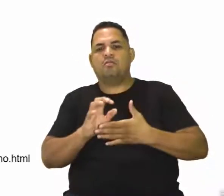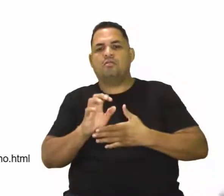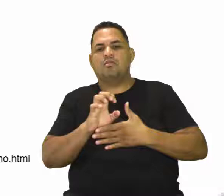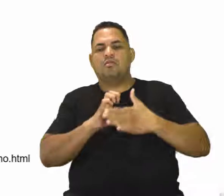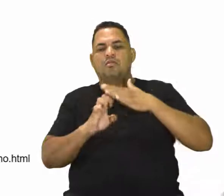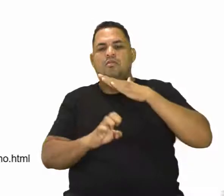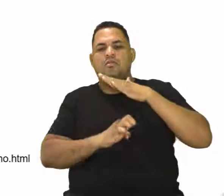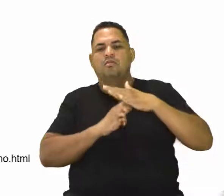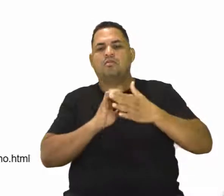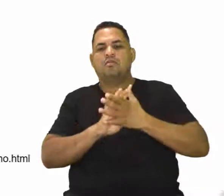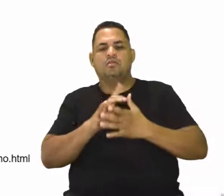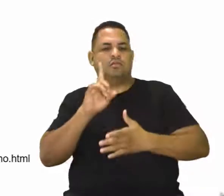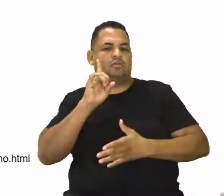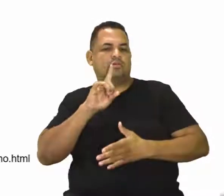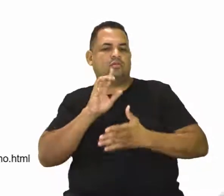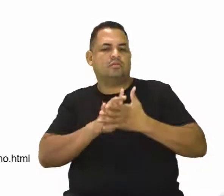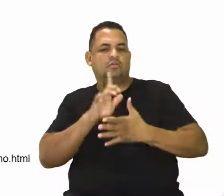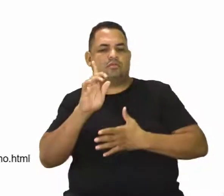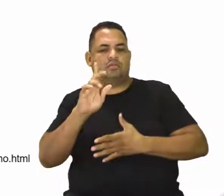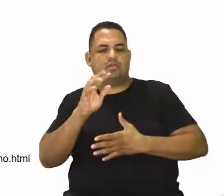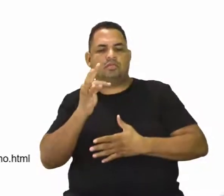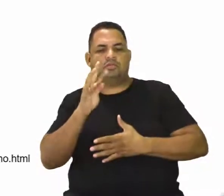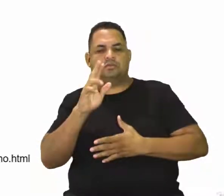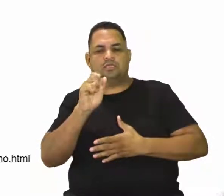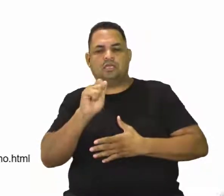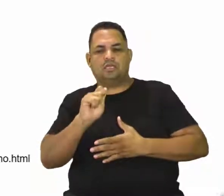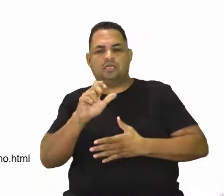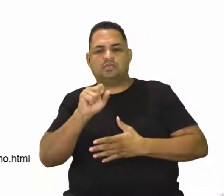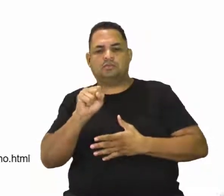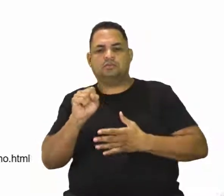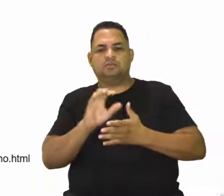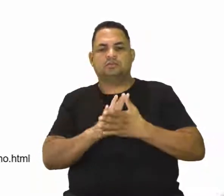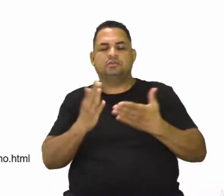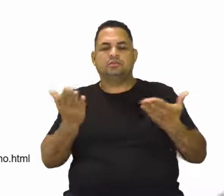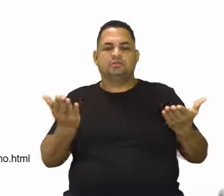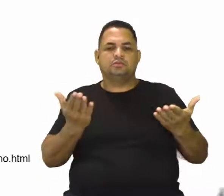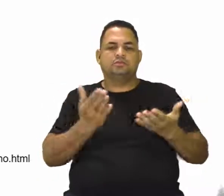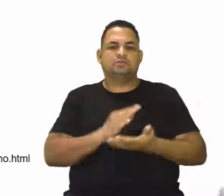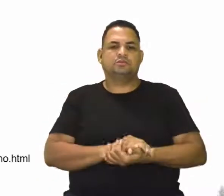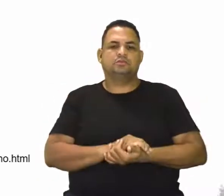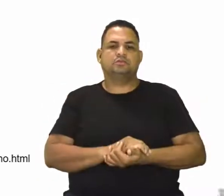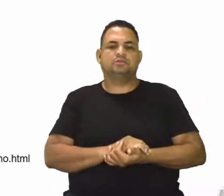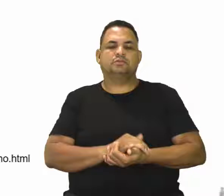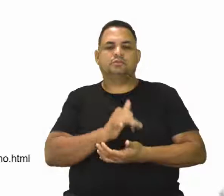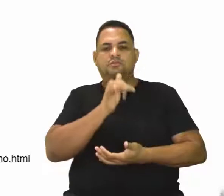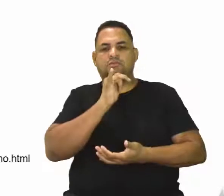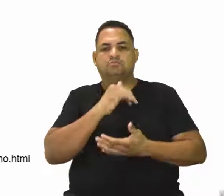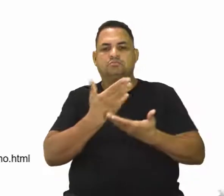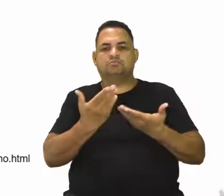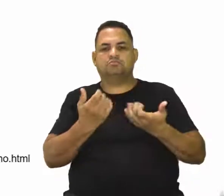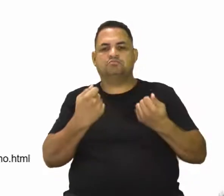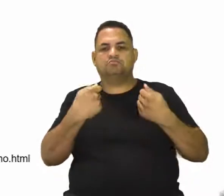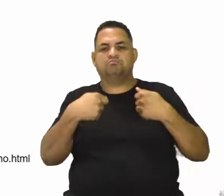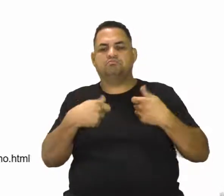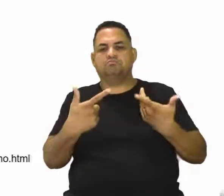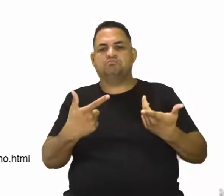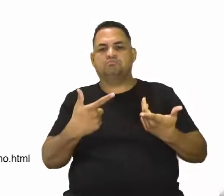de Nevada, lá do Texas, lá de Massachusetts, por exemplo, poderiam